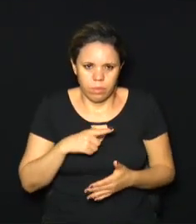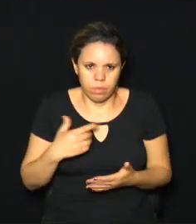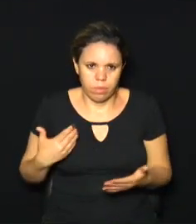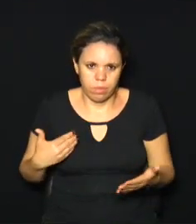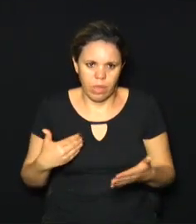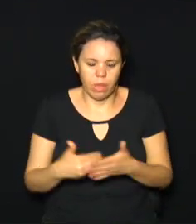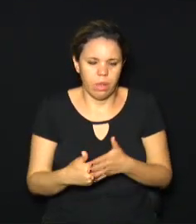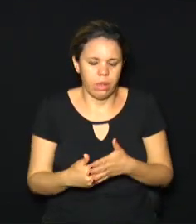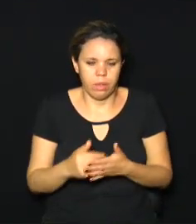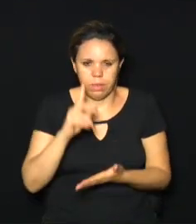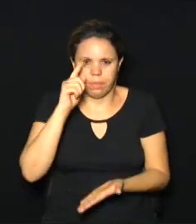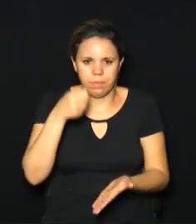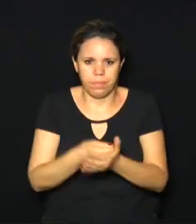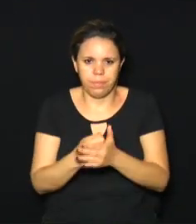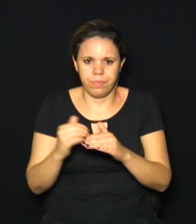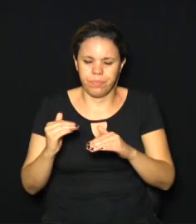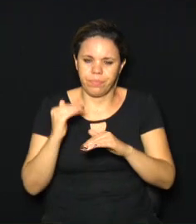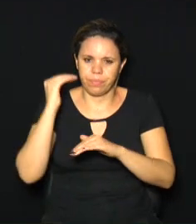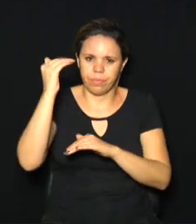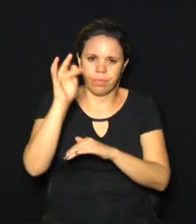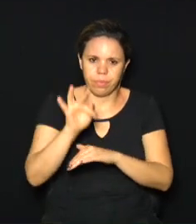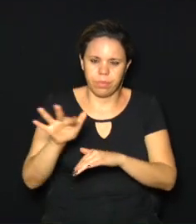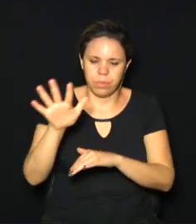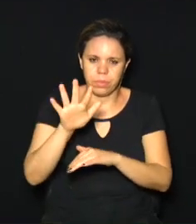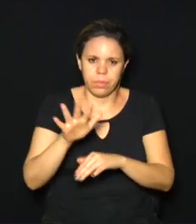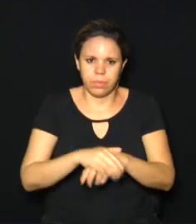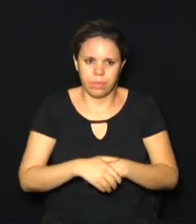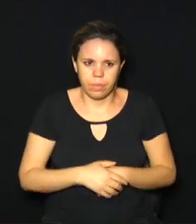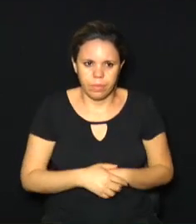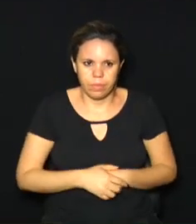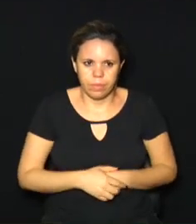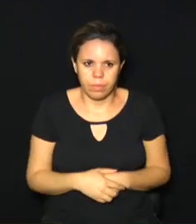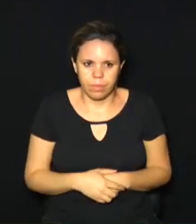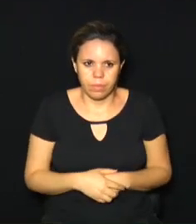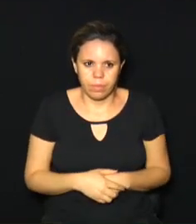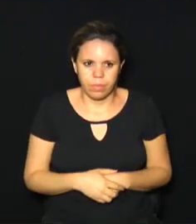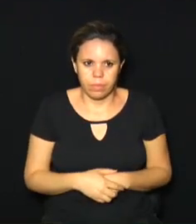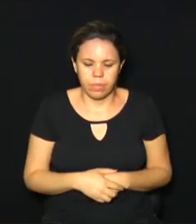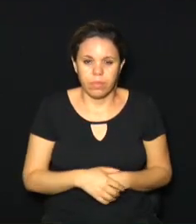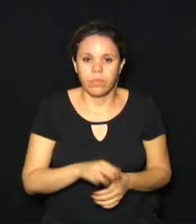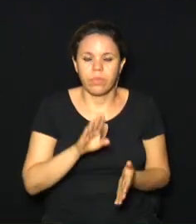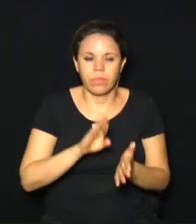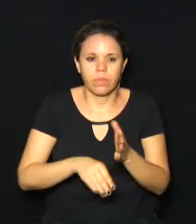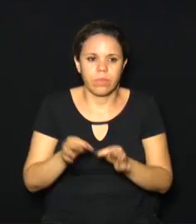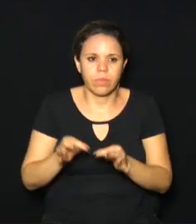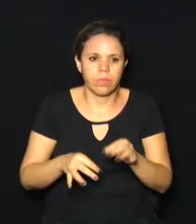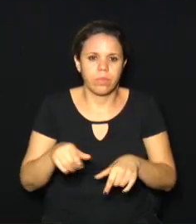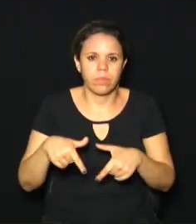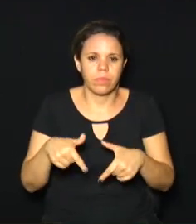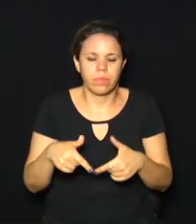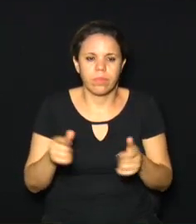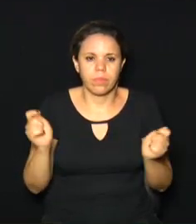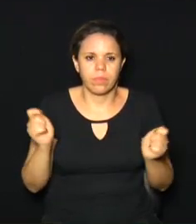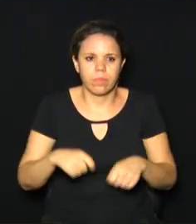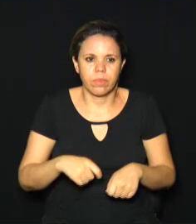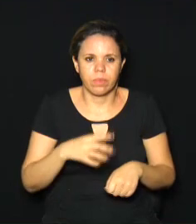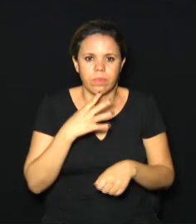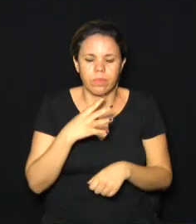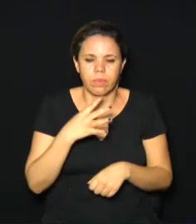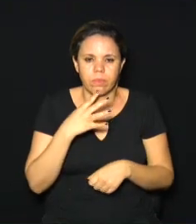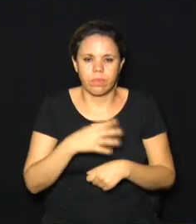aí uma decisão do Supremo Tribunal Federal que tirou da Justiça do Trabalho a possibilidade de